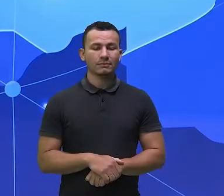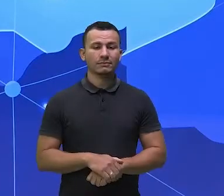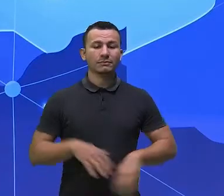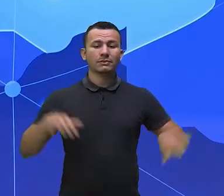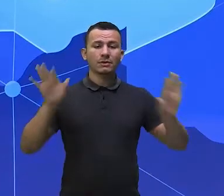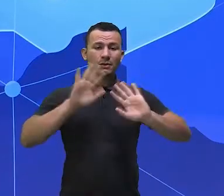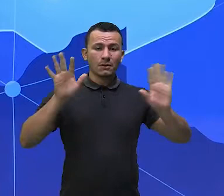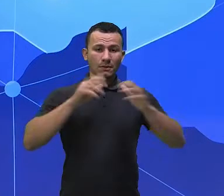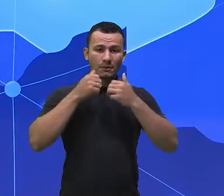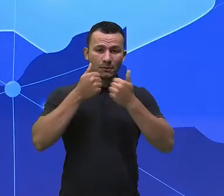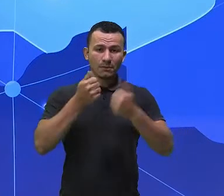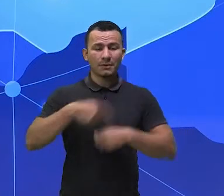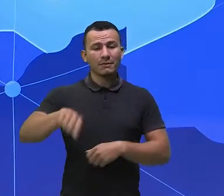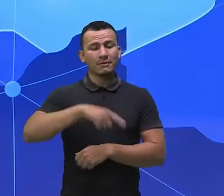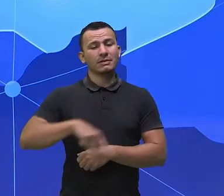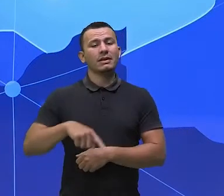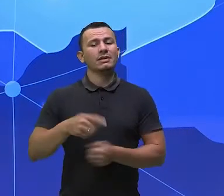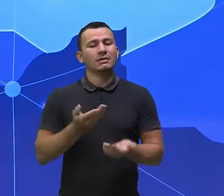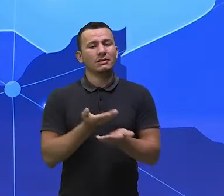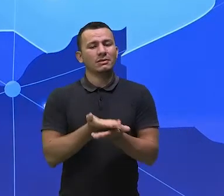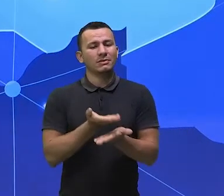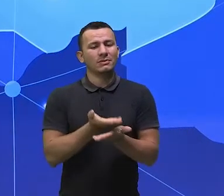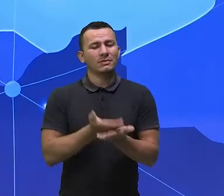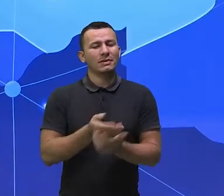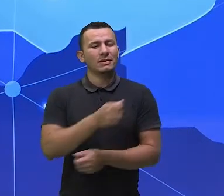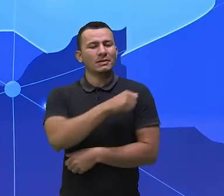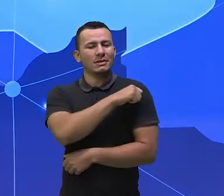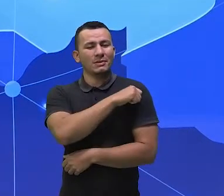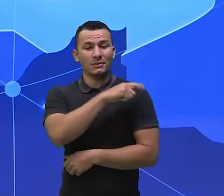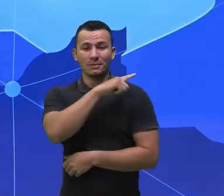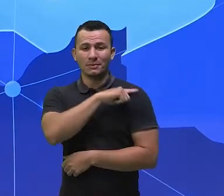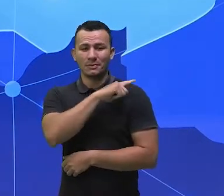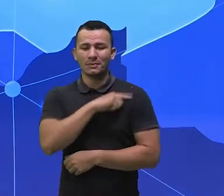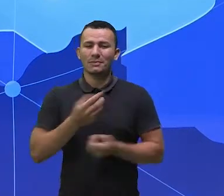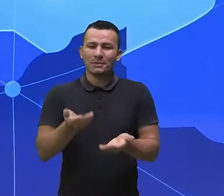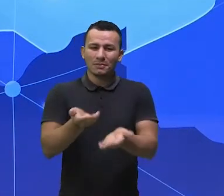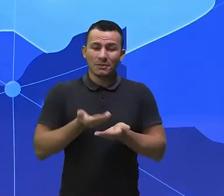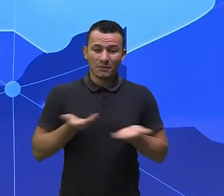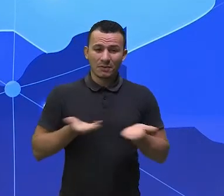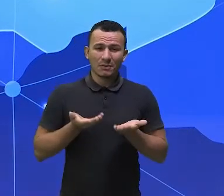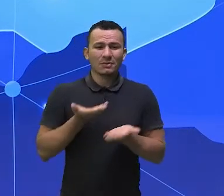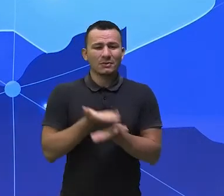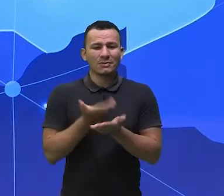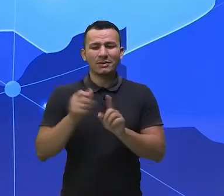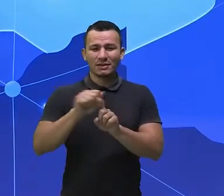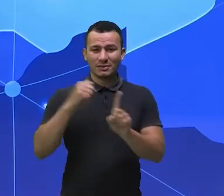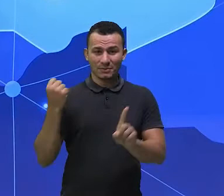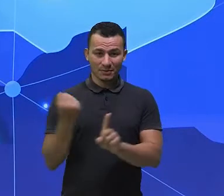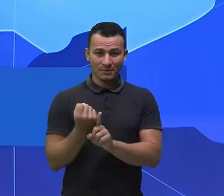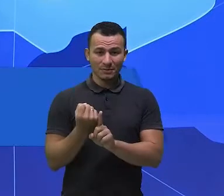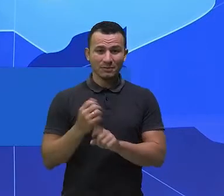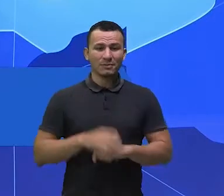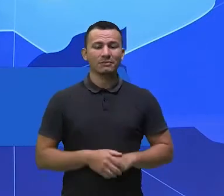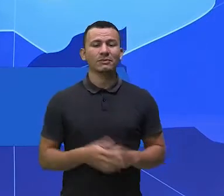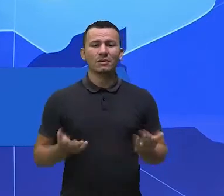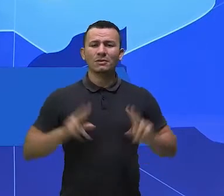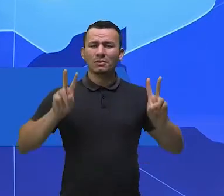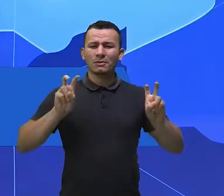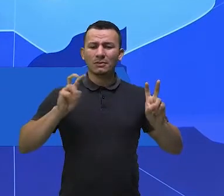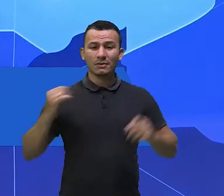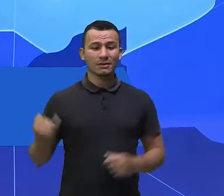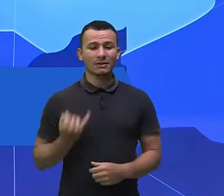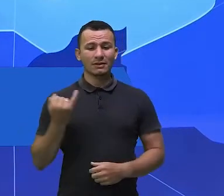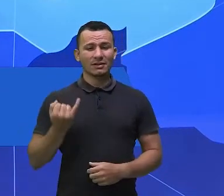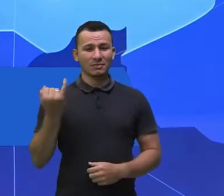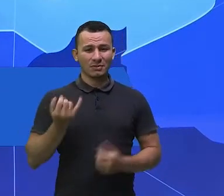Olá, estudantes do primeiro ano do ensino médio. Sejam bem-vindos à nossa aula de Sociologia. Hoje temos um assunto muito importante